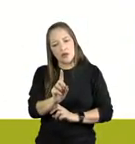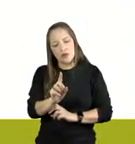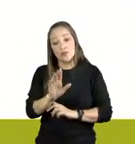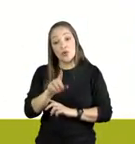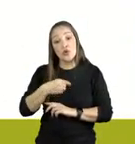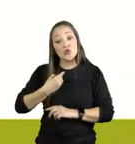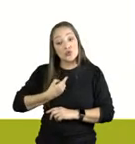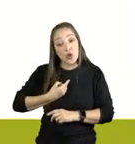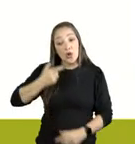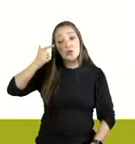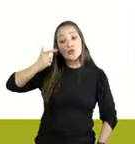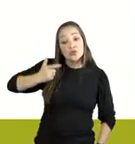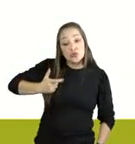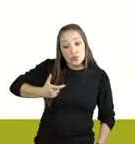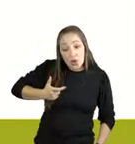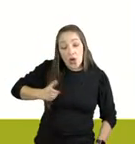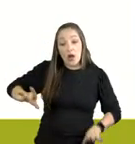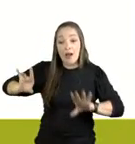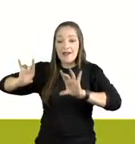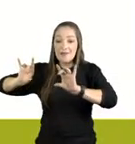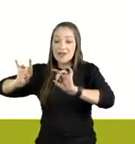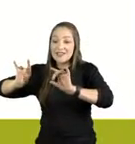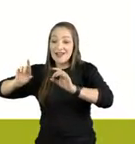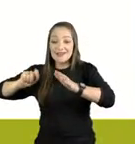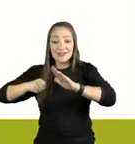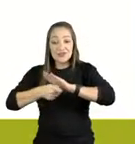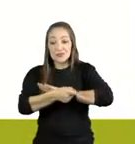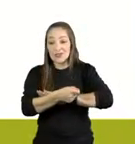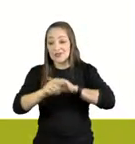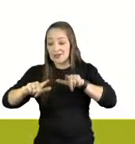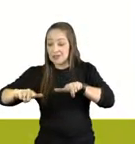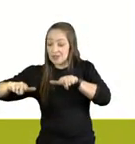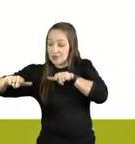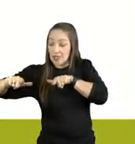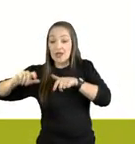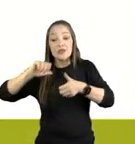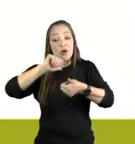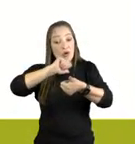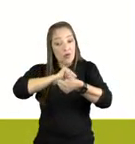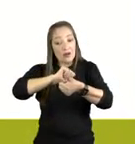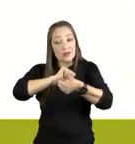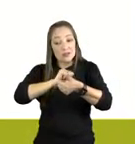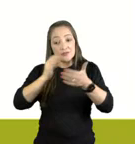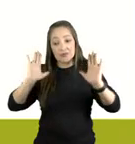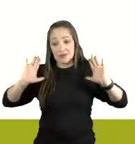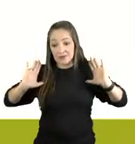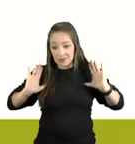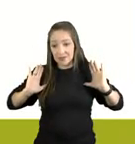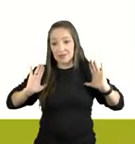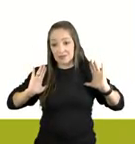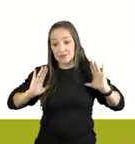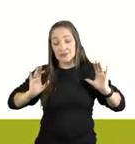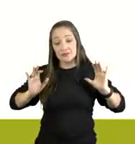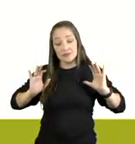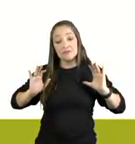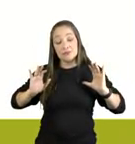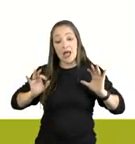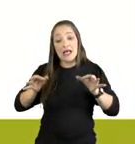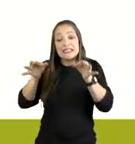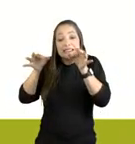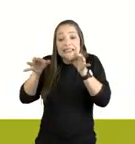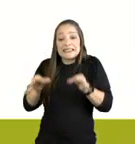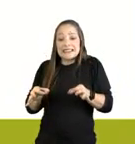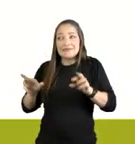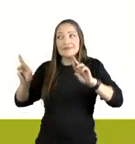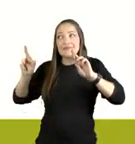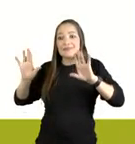somos especialistas de investimento. Então, certificados, qualificados e espero que exímios. Né? Então, bastante